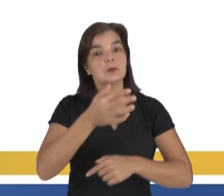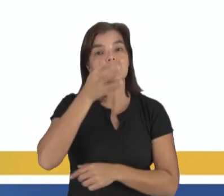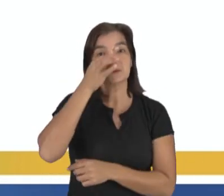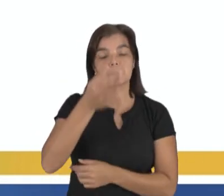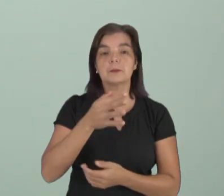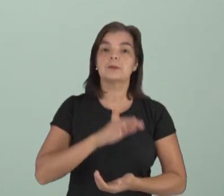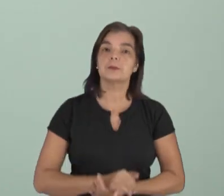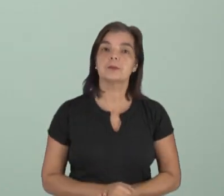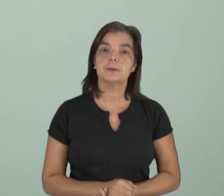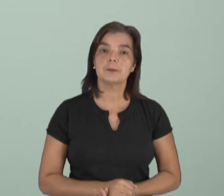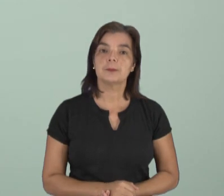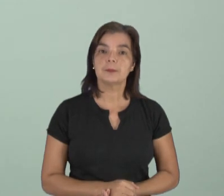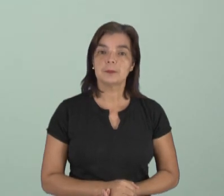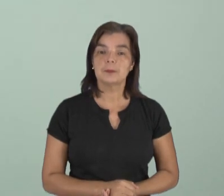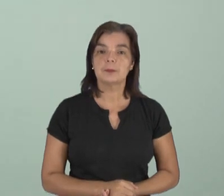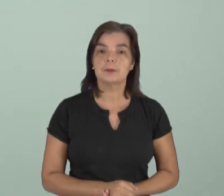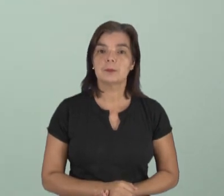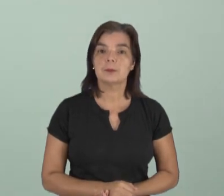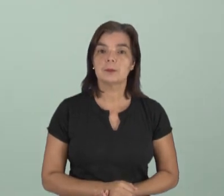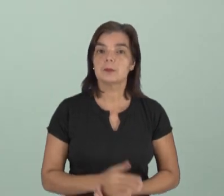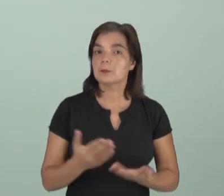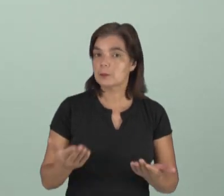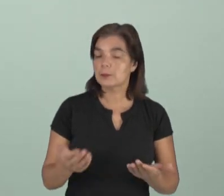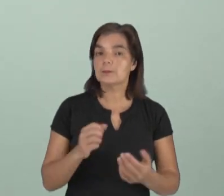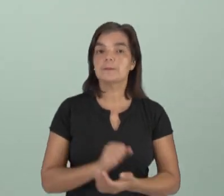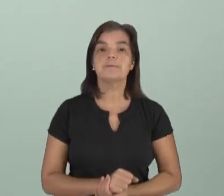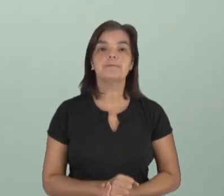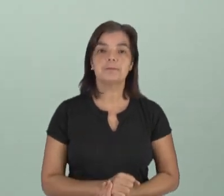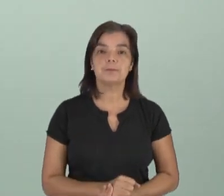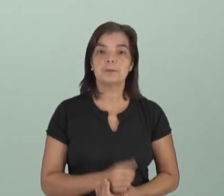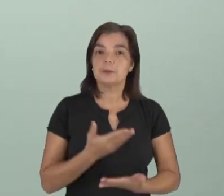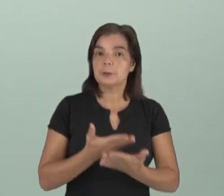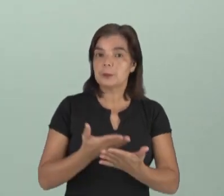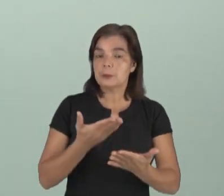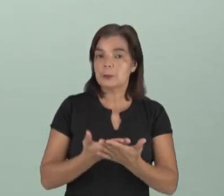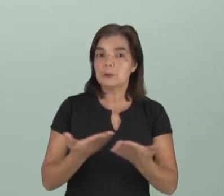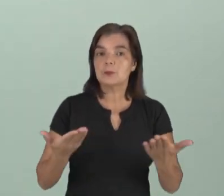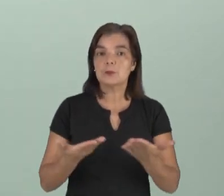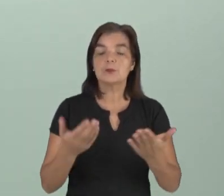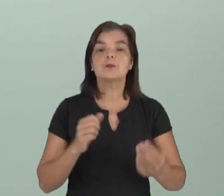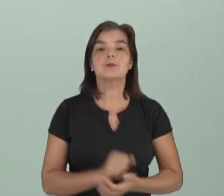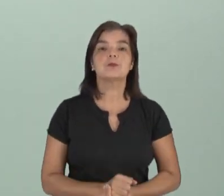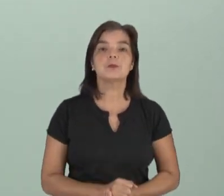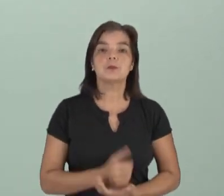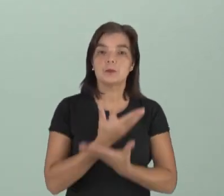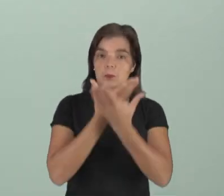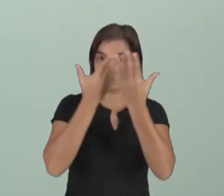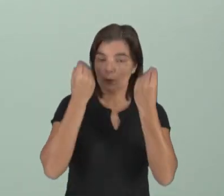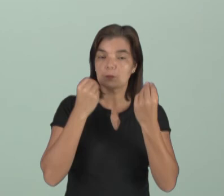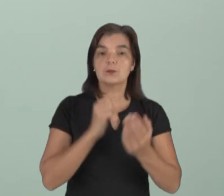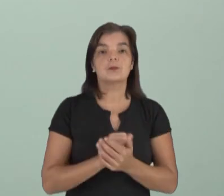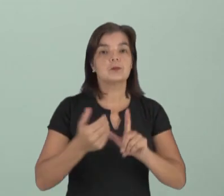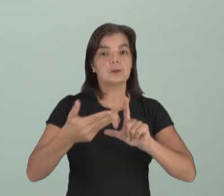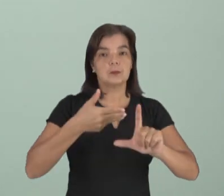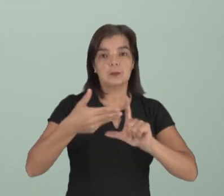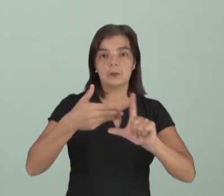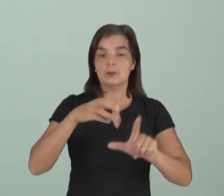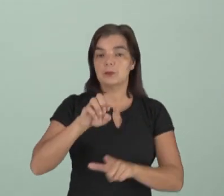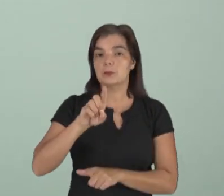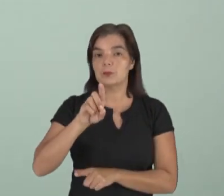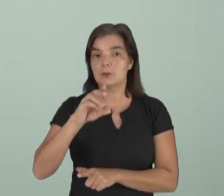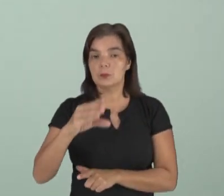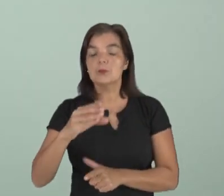futuras. Então, é isso, pessoal, a nossa aula de hoje. Não esqueçam de acessar a